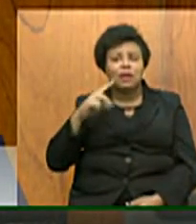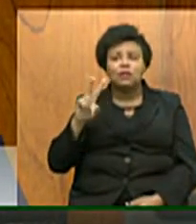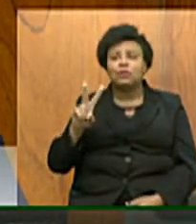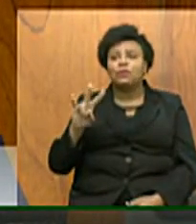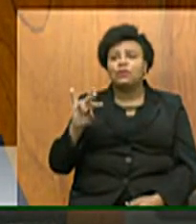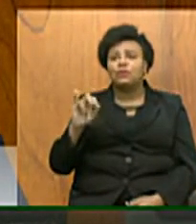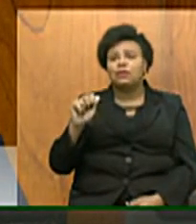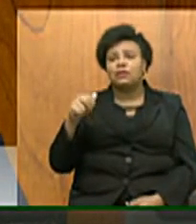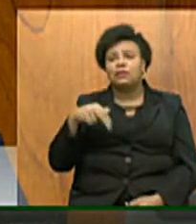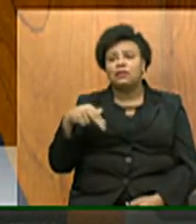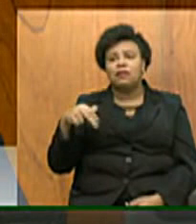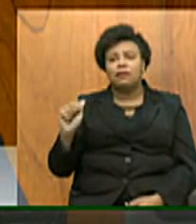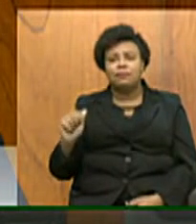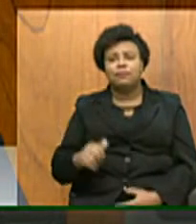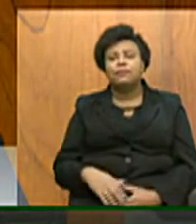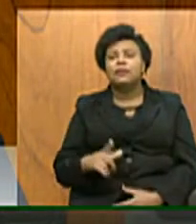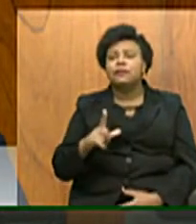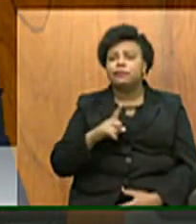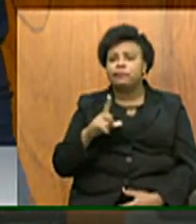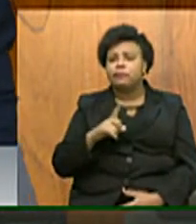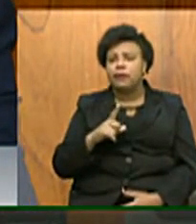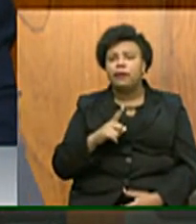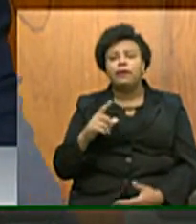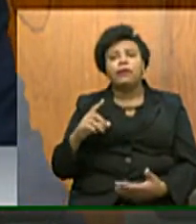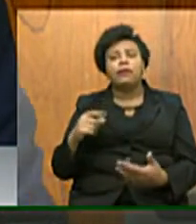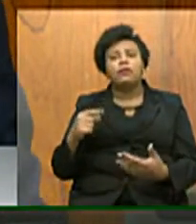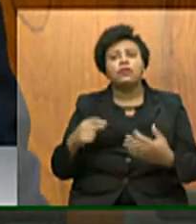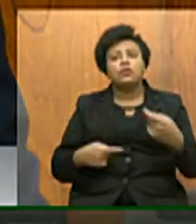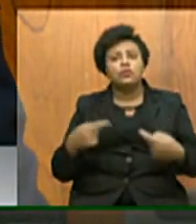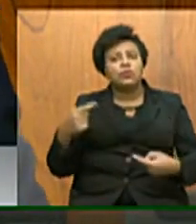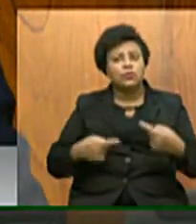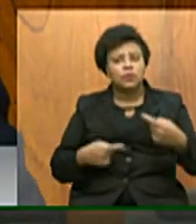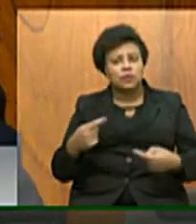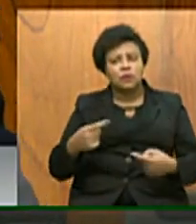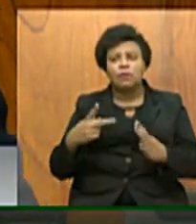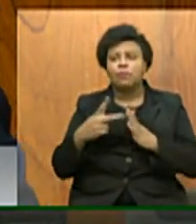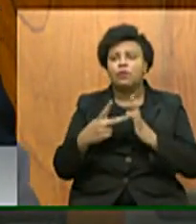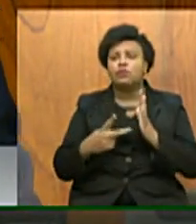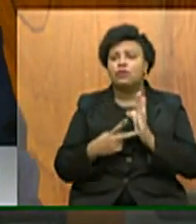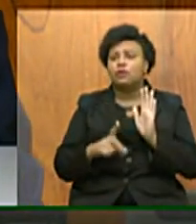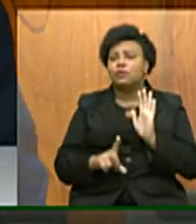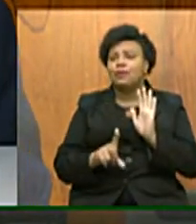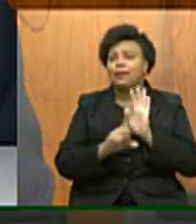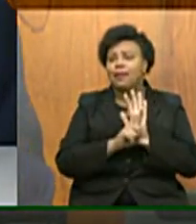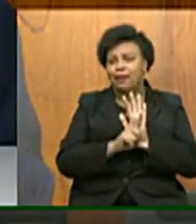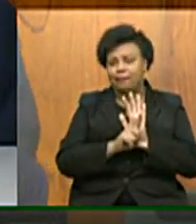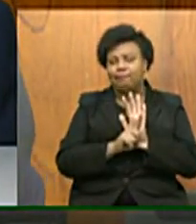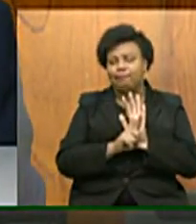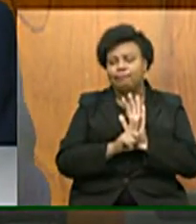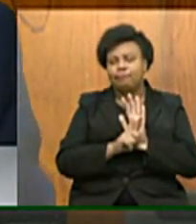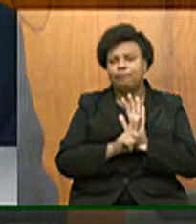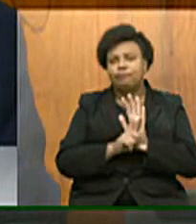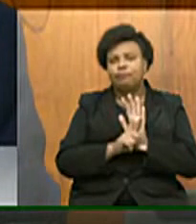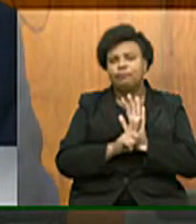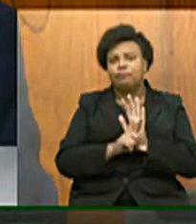Henrique Viana. Está em discussão o projeto